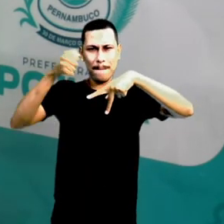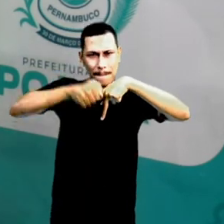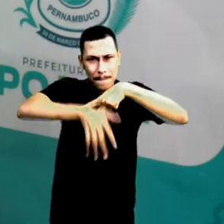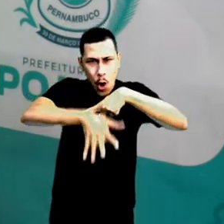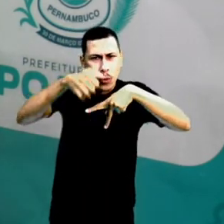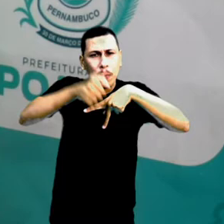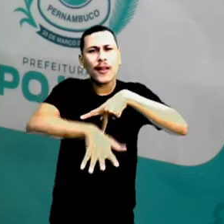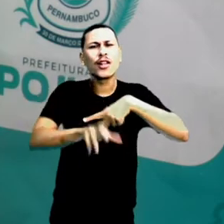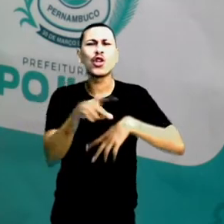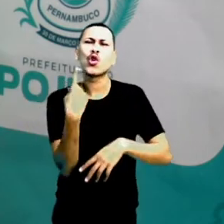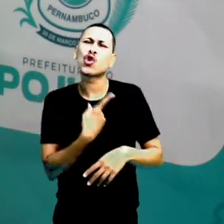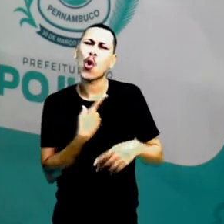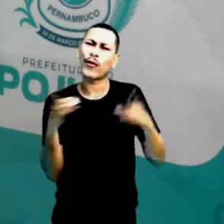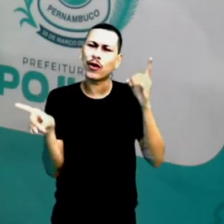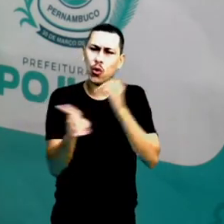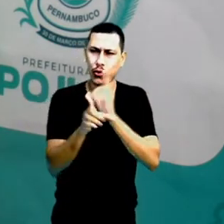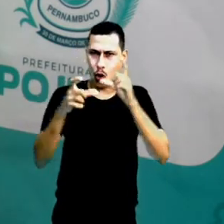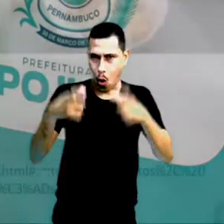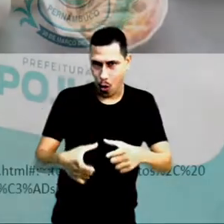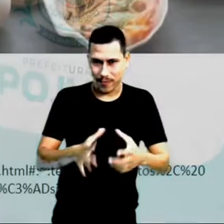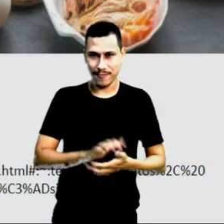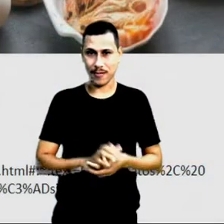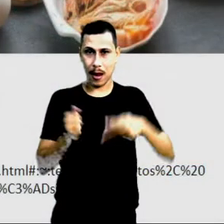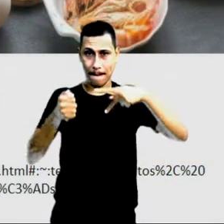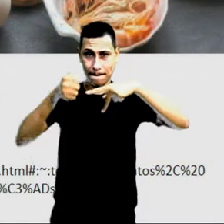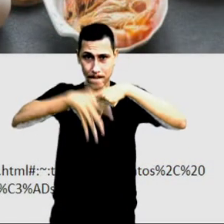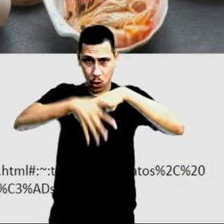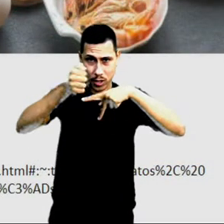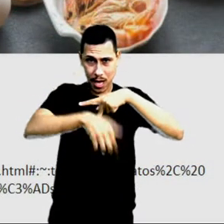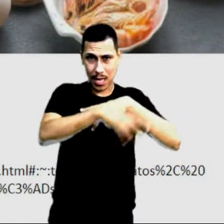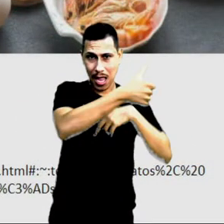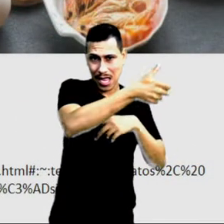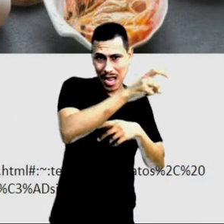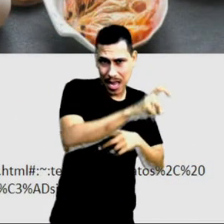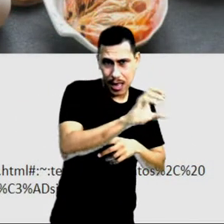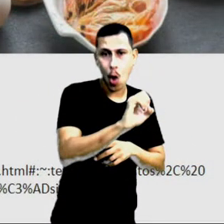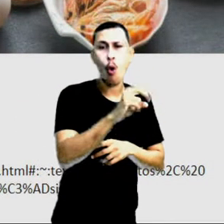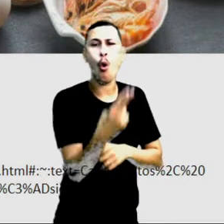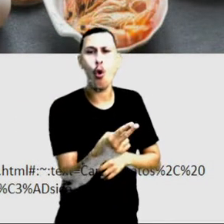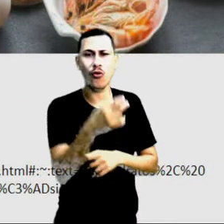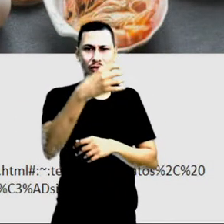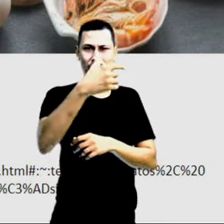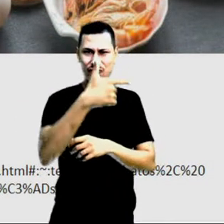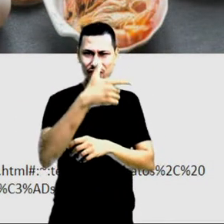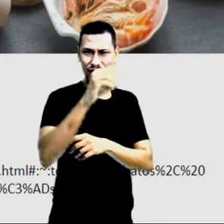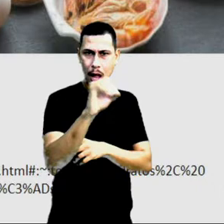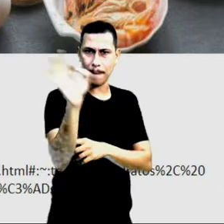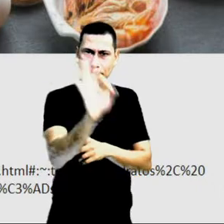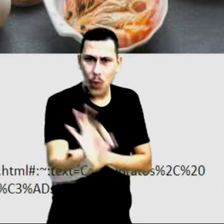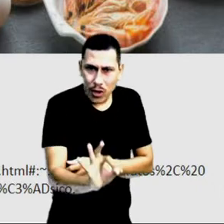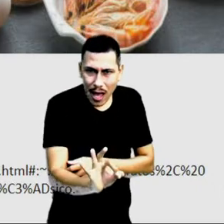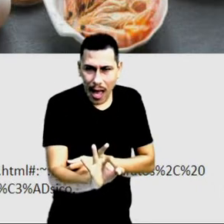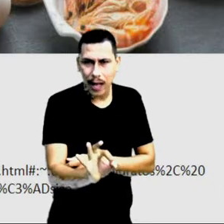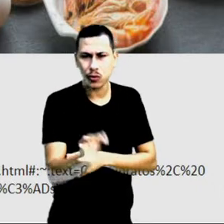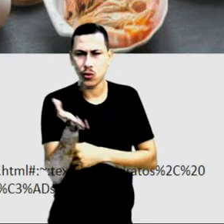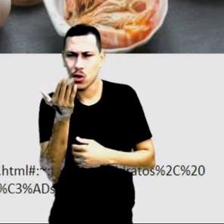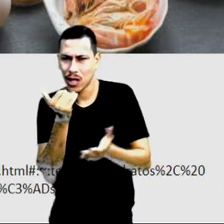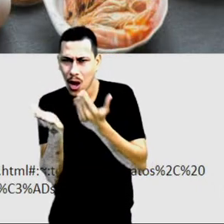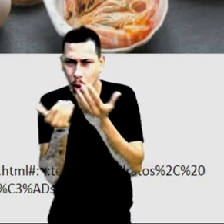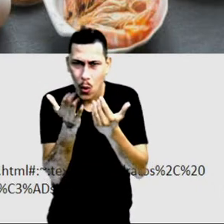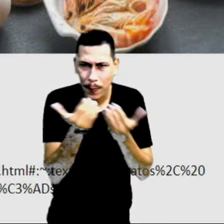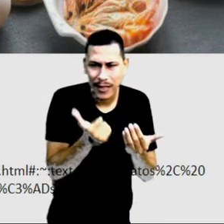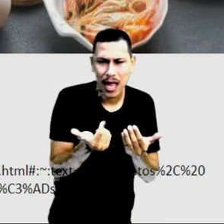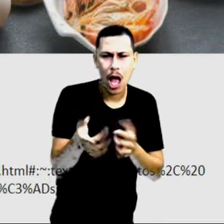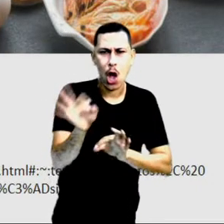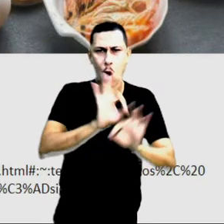professora? As proteínas, ela constitui de 15 a 20% da dieta. Maiores componentes estruturais